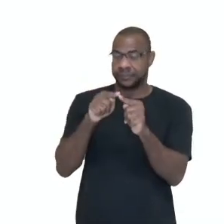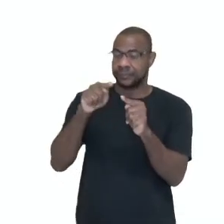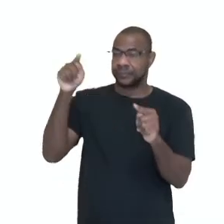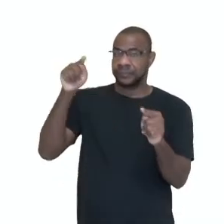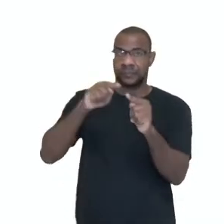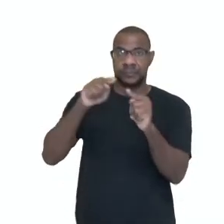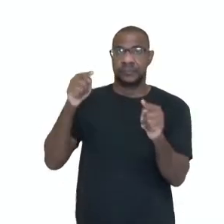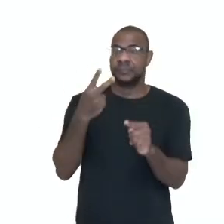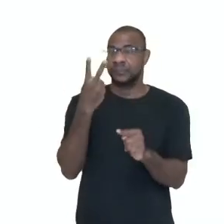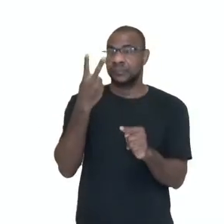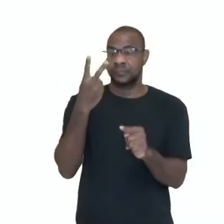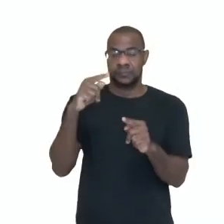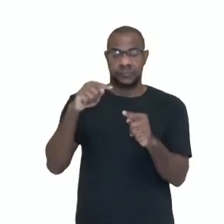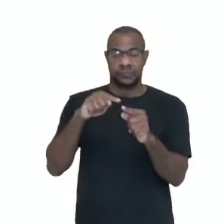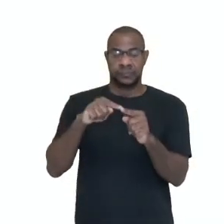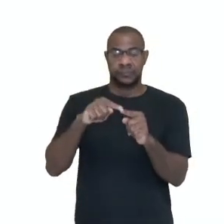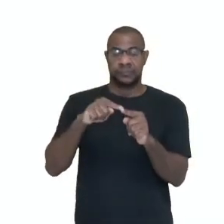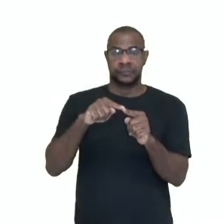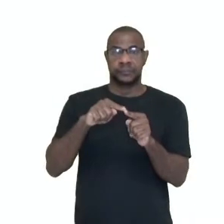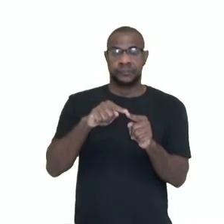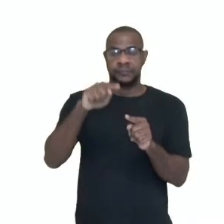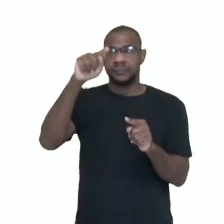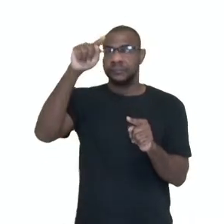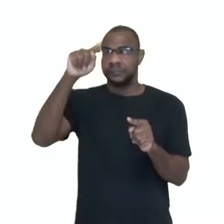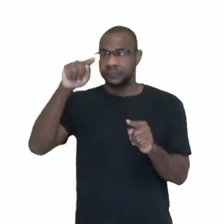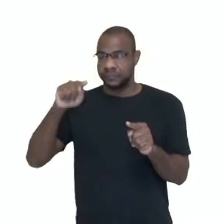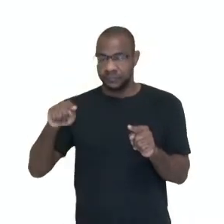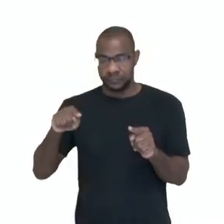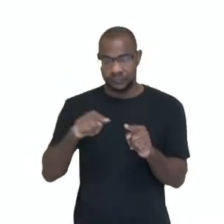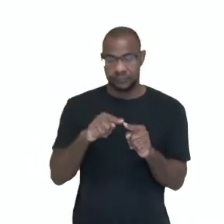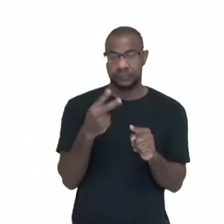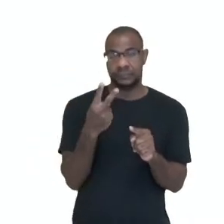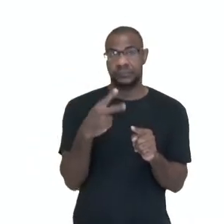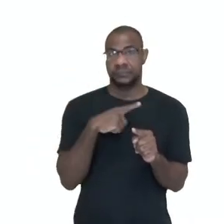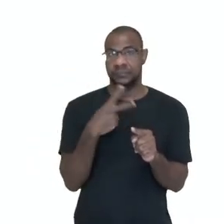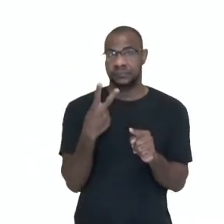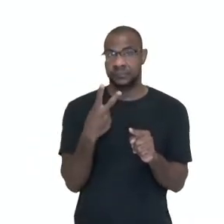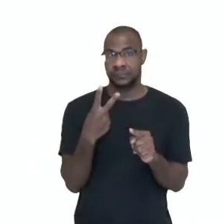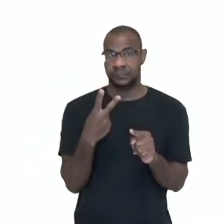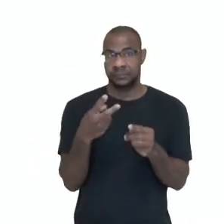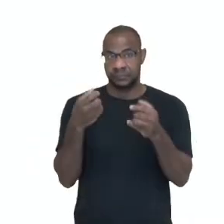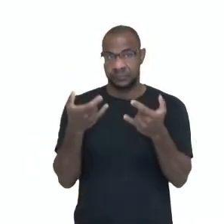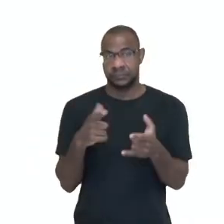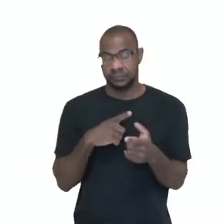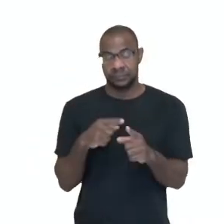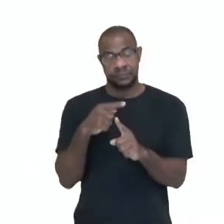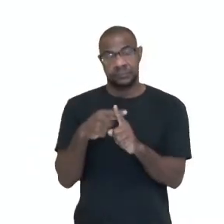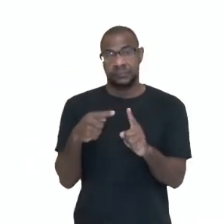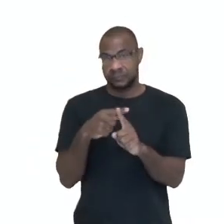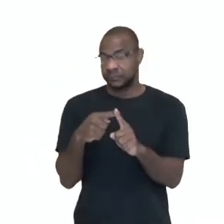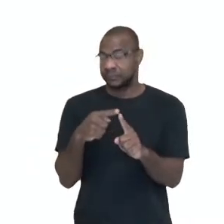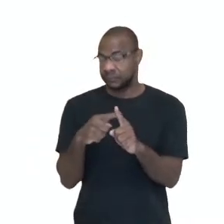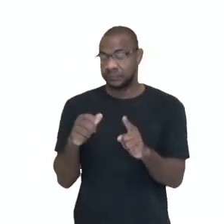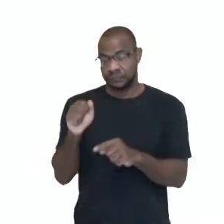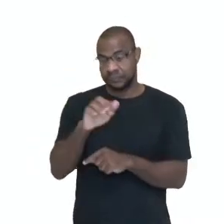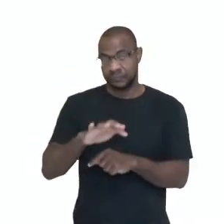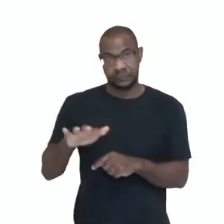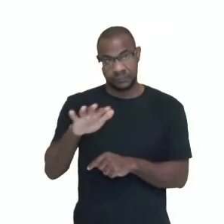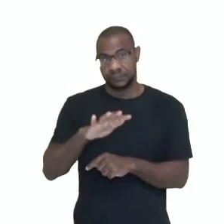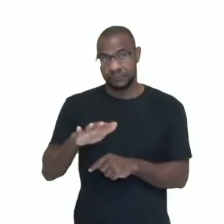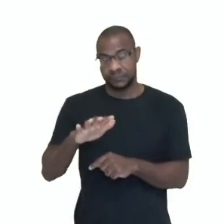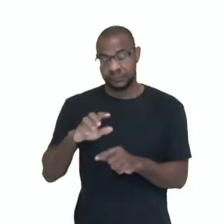formo 2 triângulos. Por isso que a área do triângulo é dita como metade da área do quadrado ou do